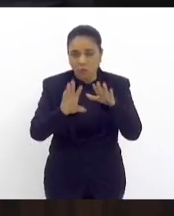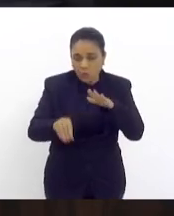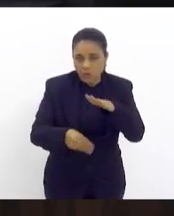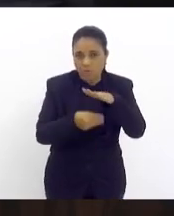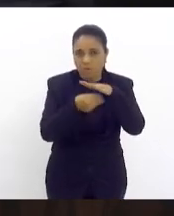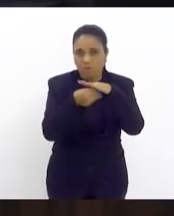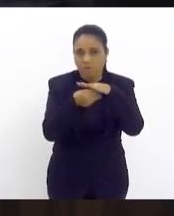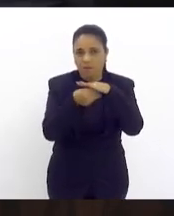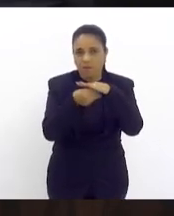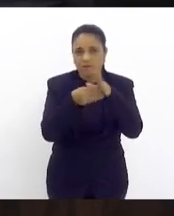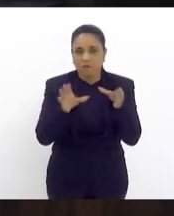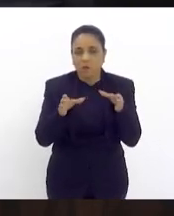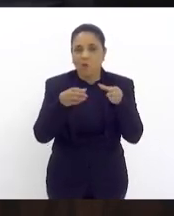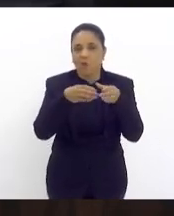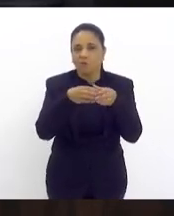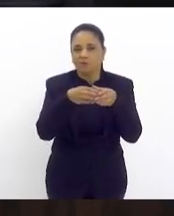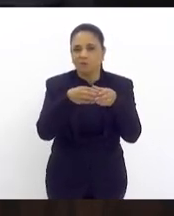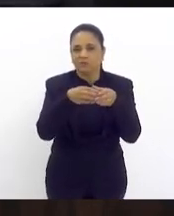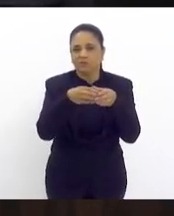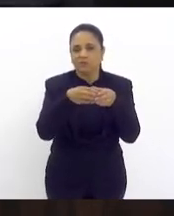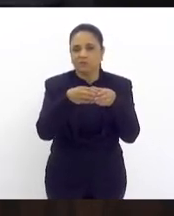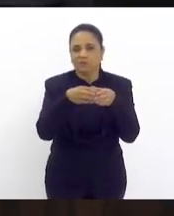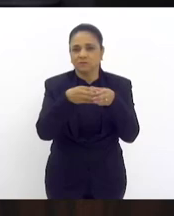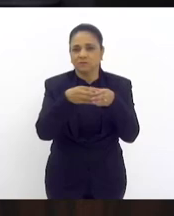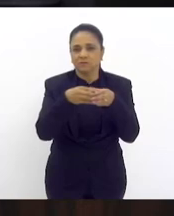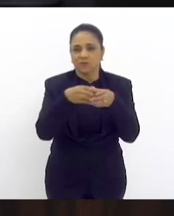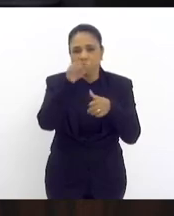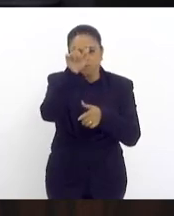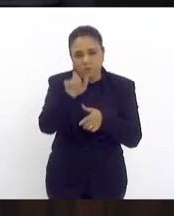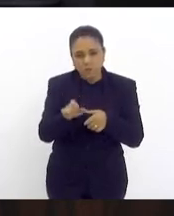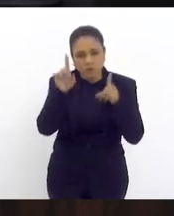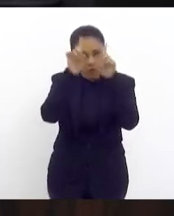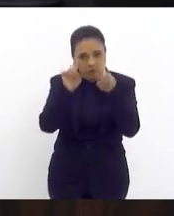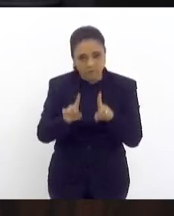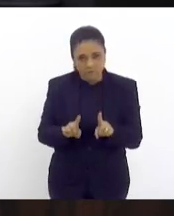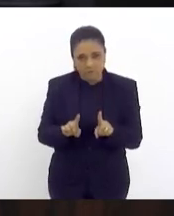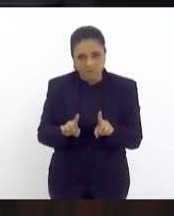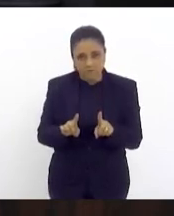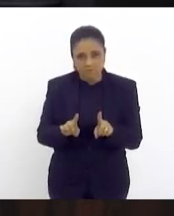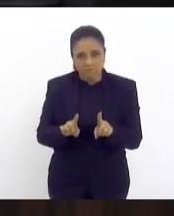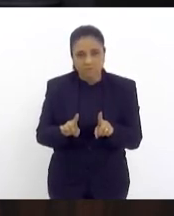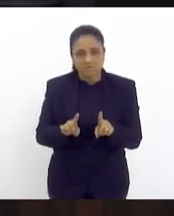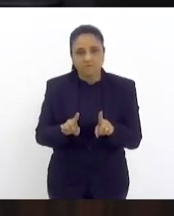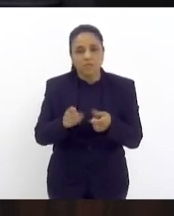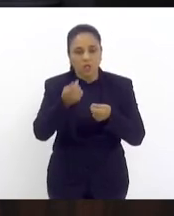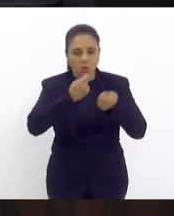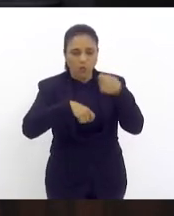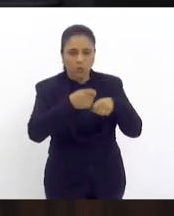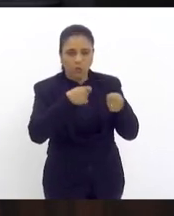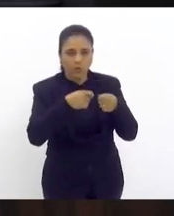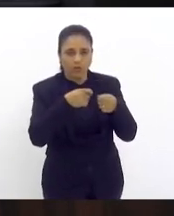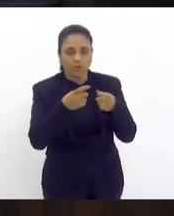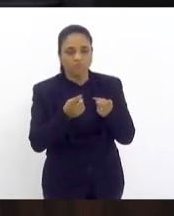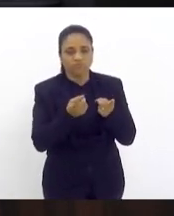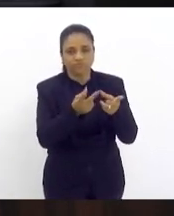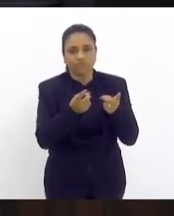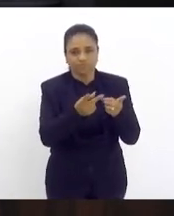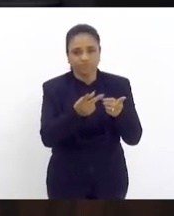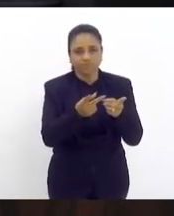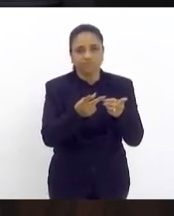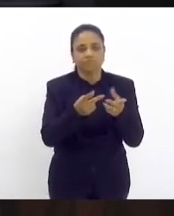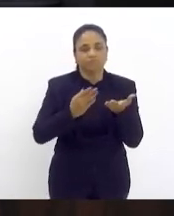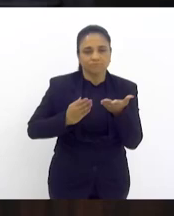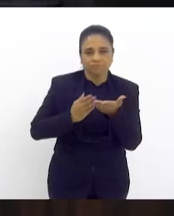emendas da Comissão da pessoa com deficiência da economia indústria comércio favorável